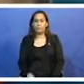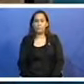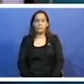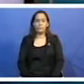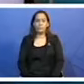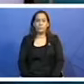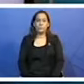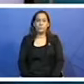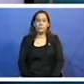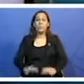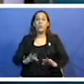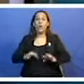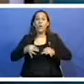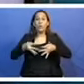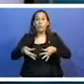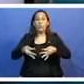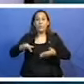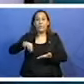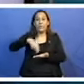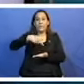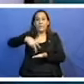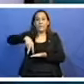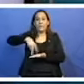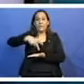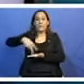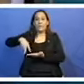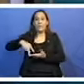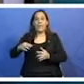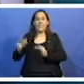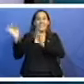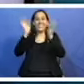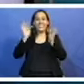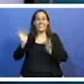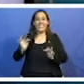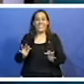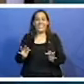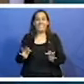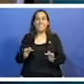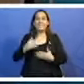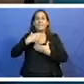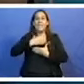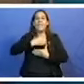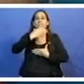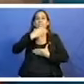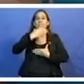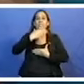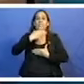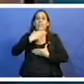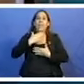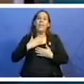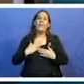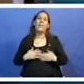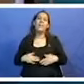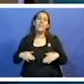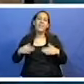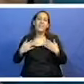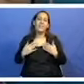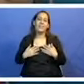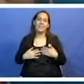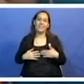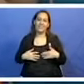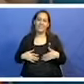Continuando. No fim do baile feliz, deu certo. A girafa descansou. Tinha